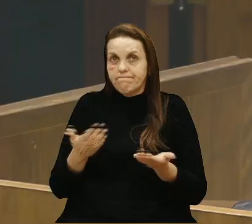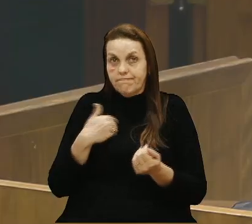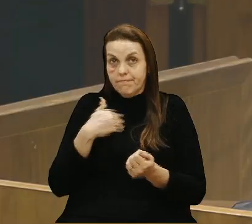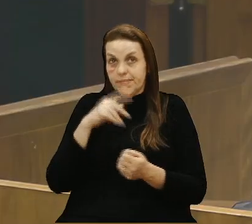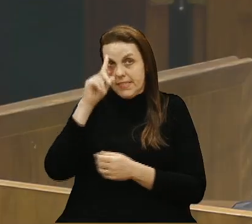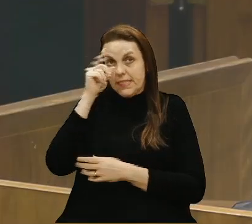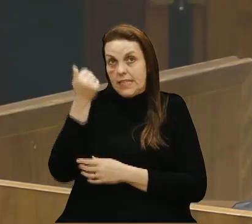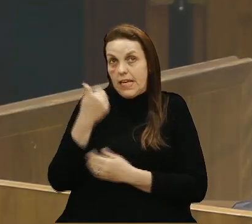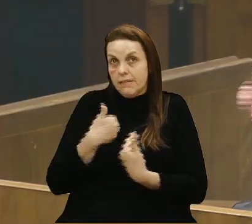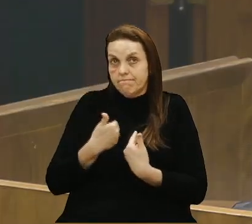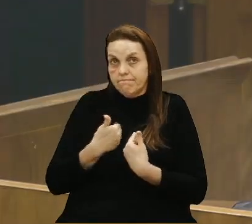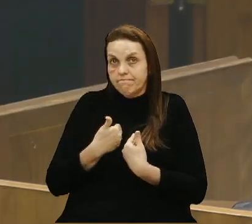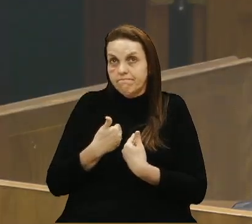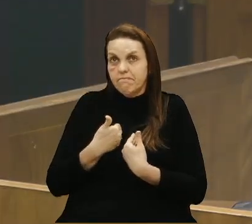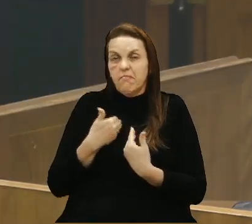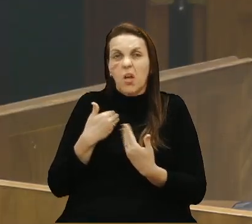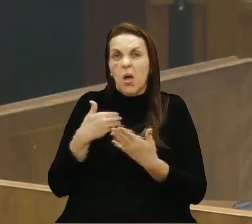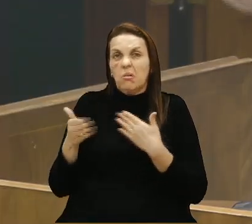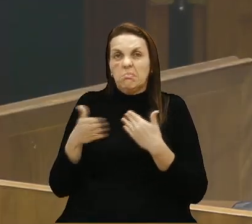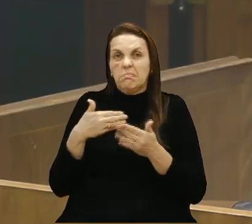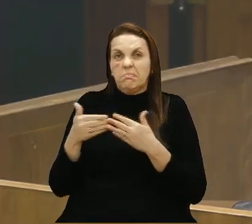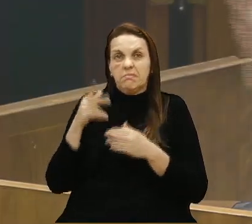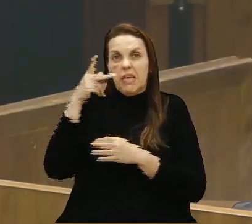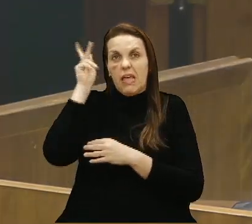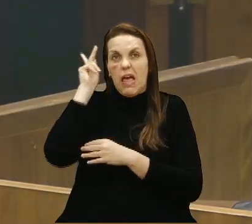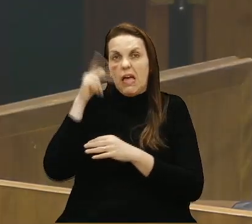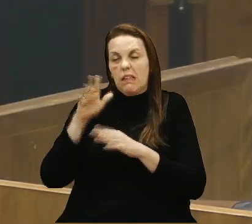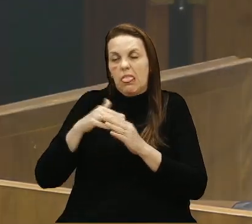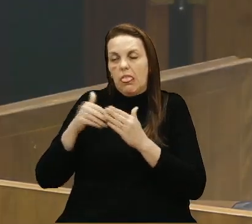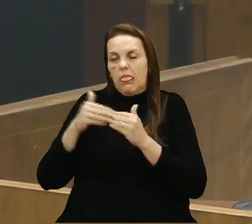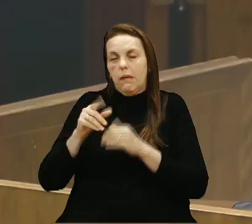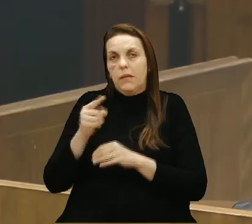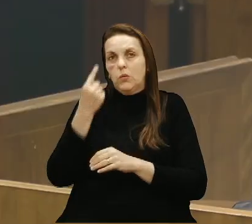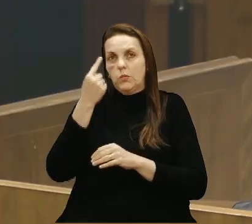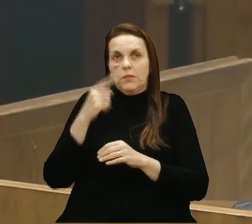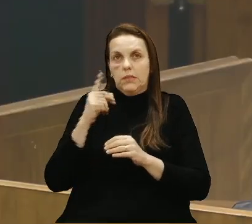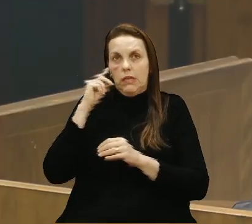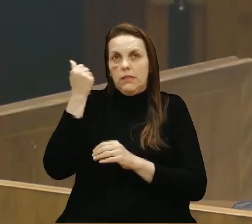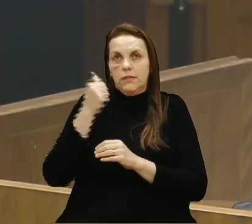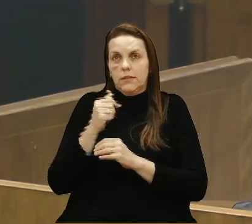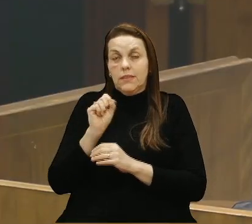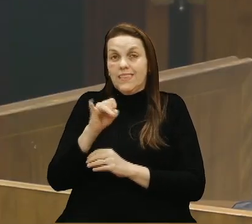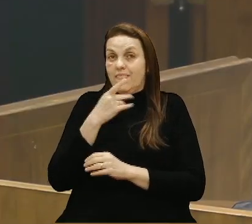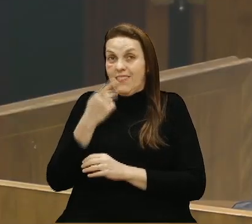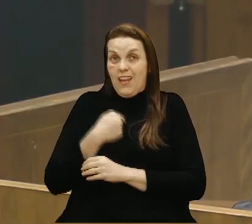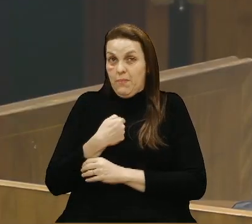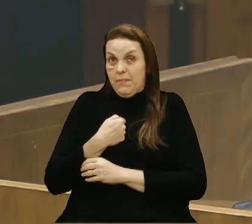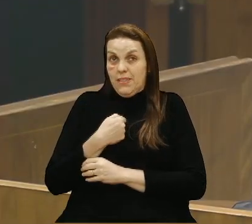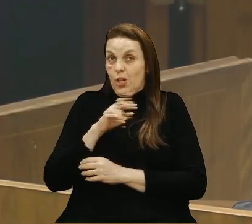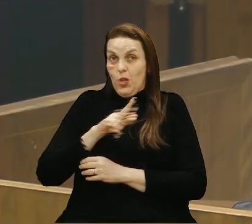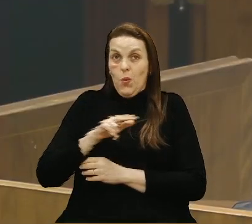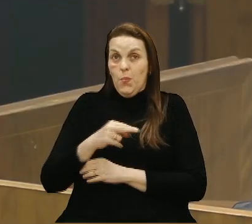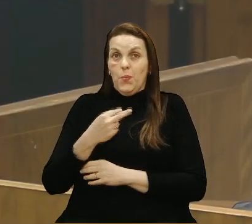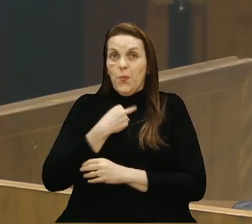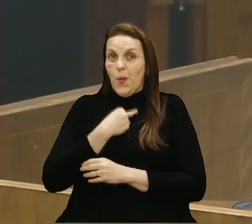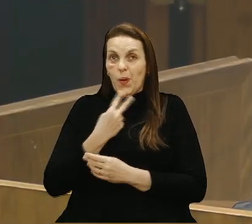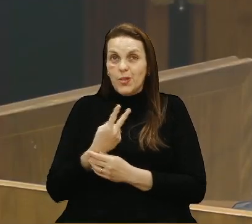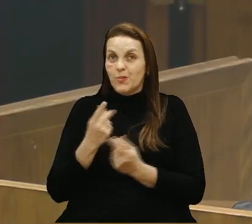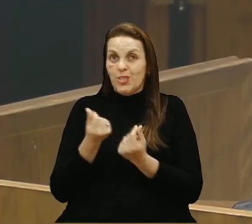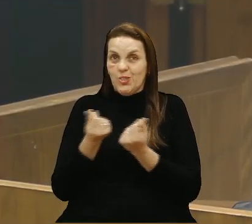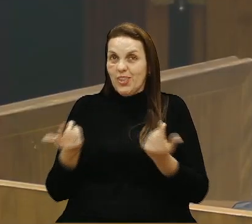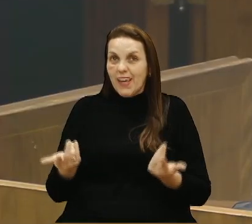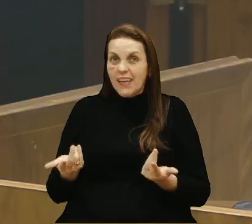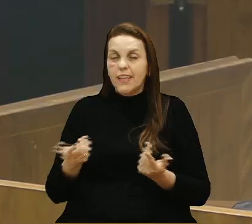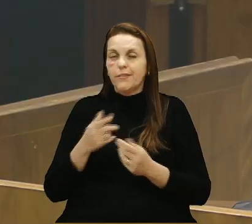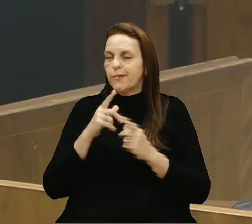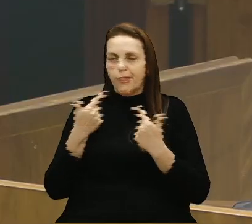se eles, tipo... Opa, a ideia do Iago, é só mais uma. Se eles dizer que não é possível, se eles falar que não tem dinheiro, não tem